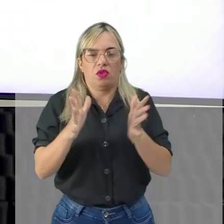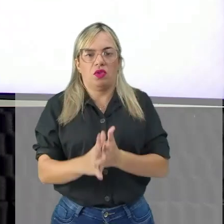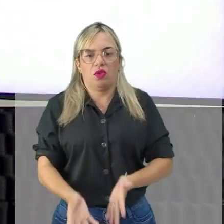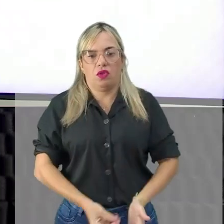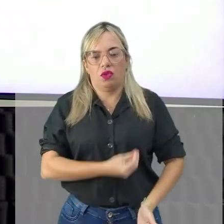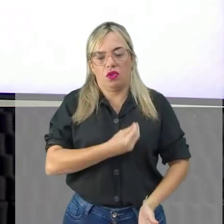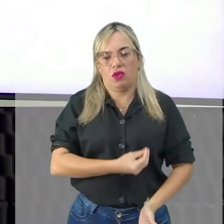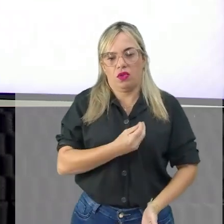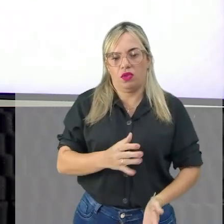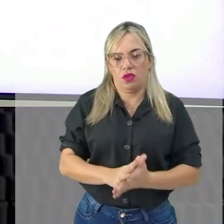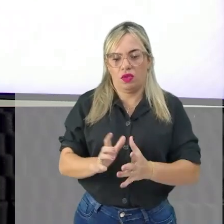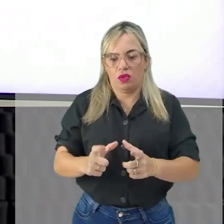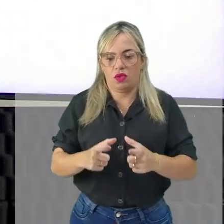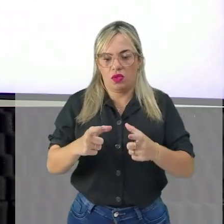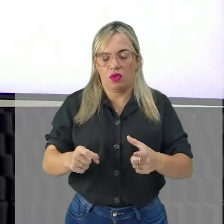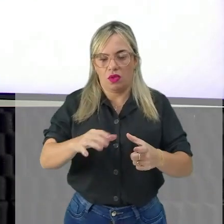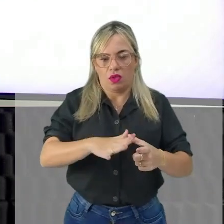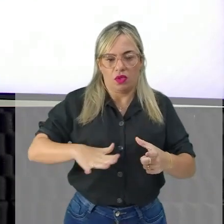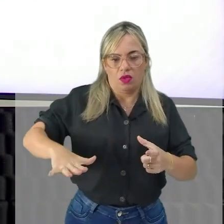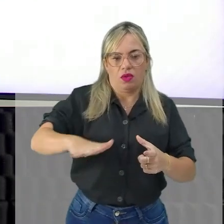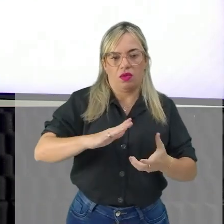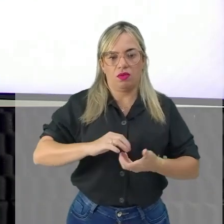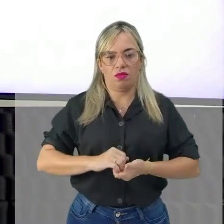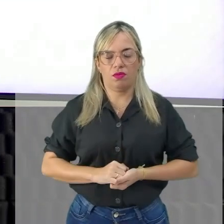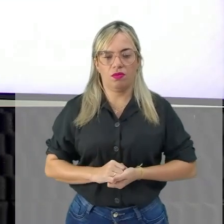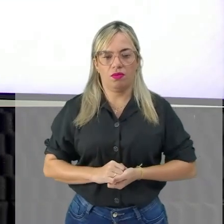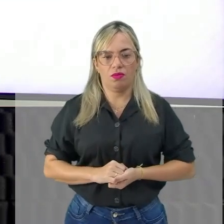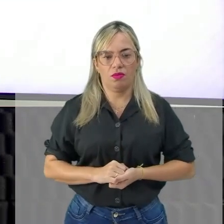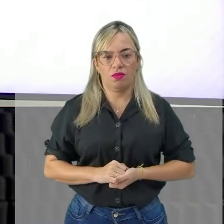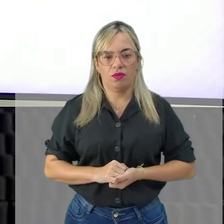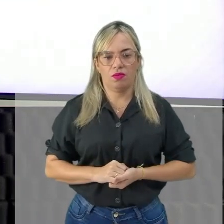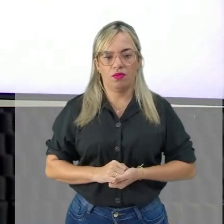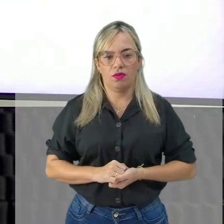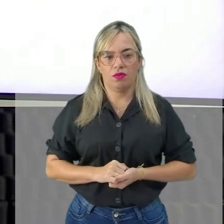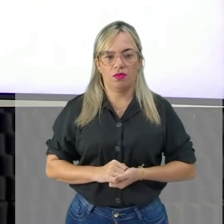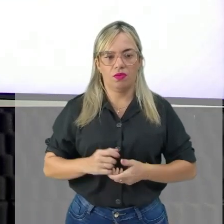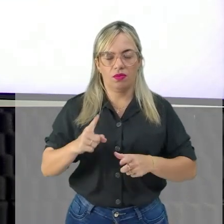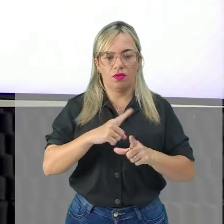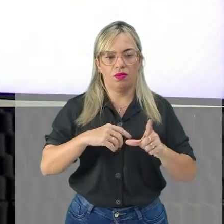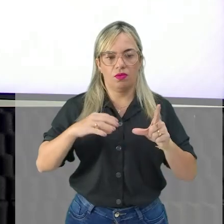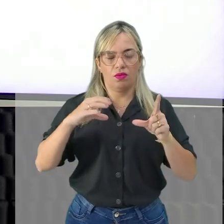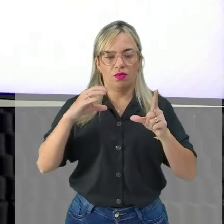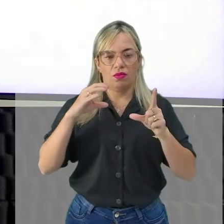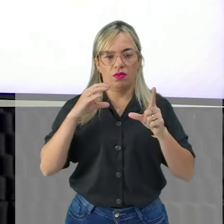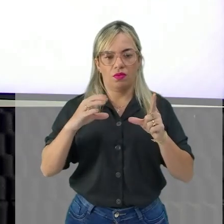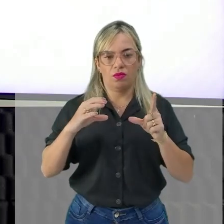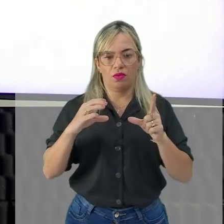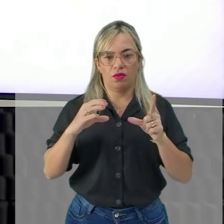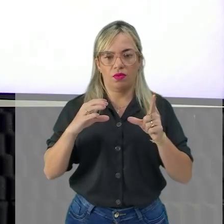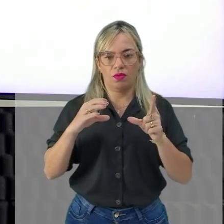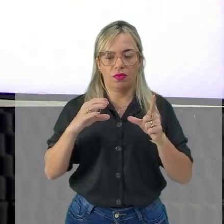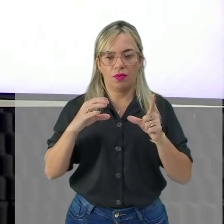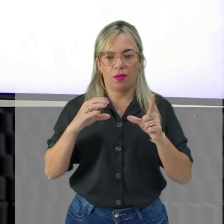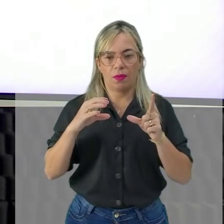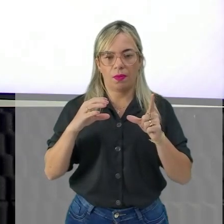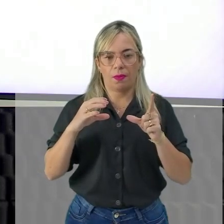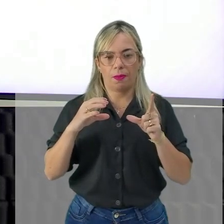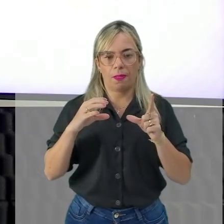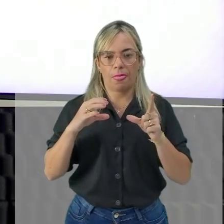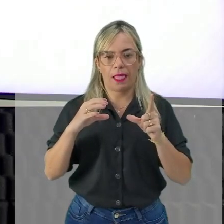em um determinado espaço. Foi a etapa 2, porque com a curvatura do gargalo do